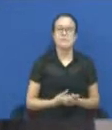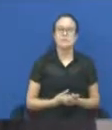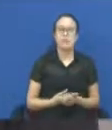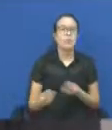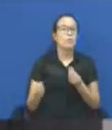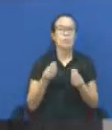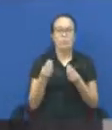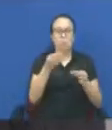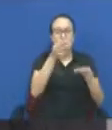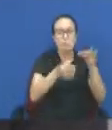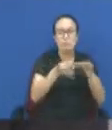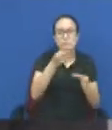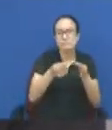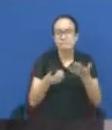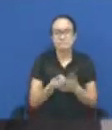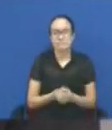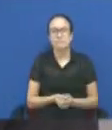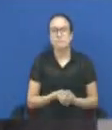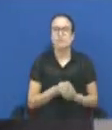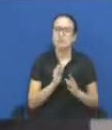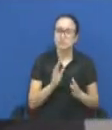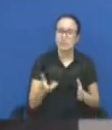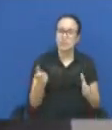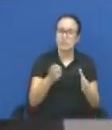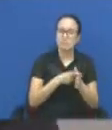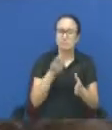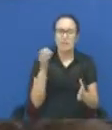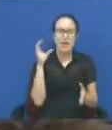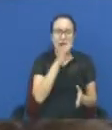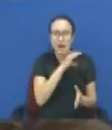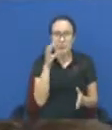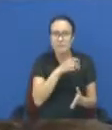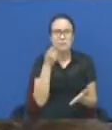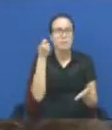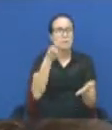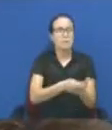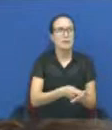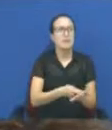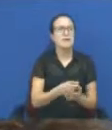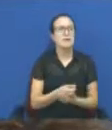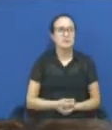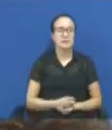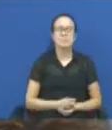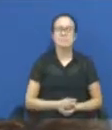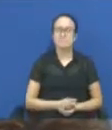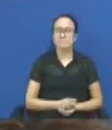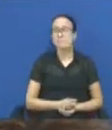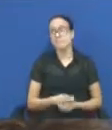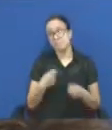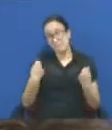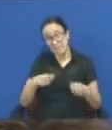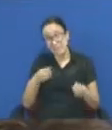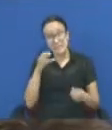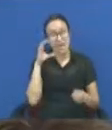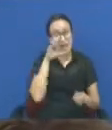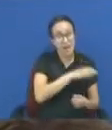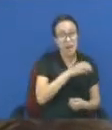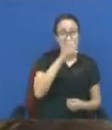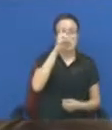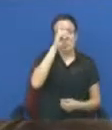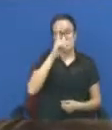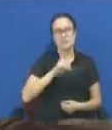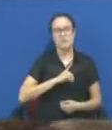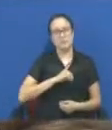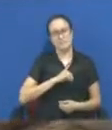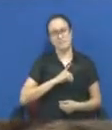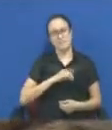seja pago e liquidar essa empresa. O mais rápido possível, que é os direitos adquiridos, né, vereador Wilson? Muito obrigado.